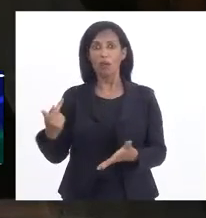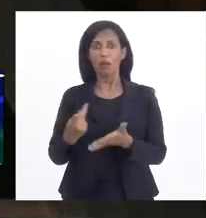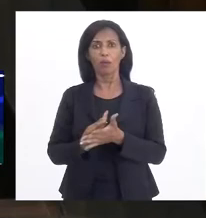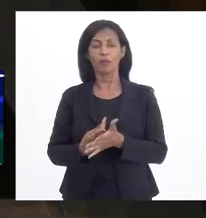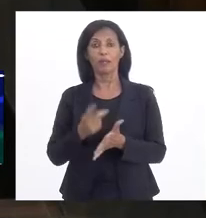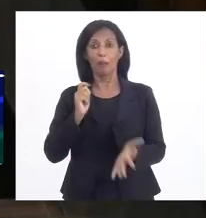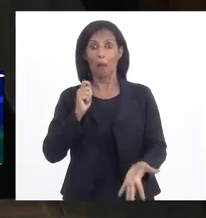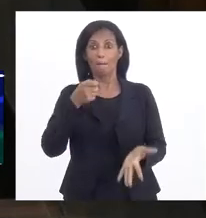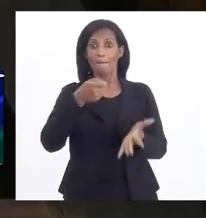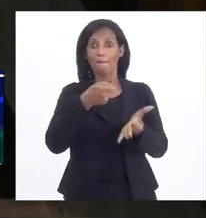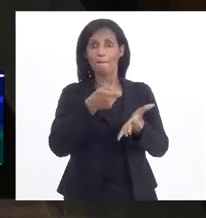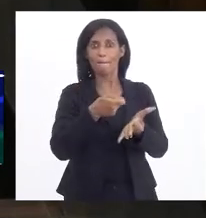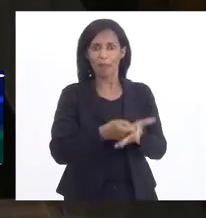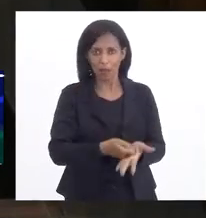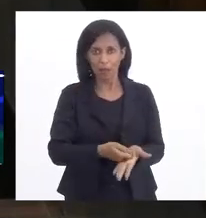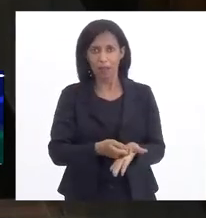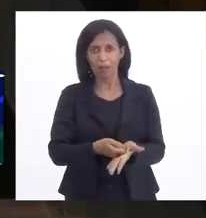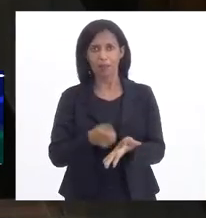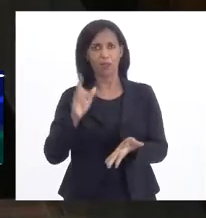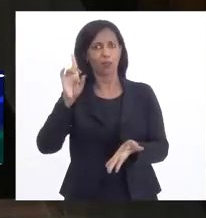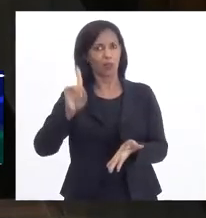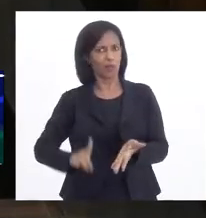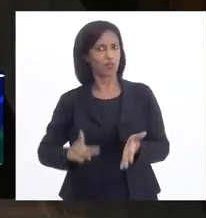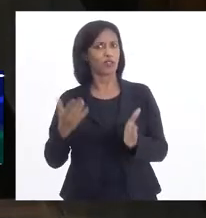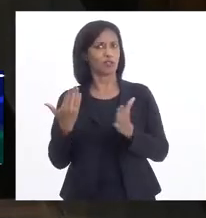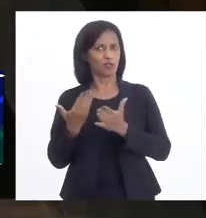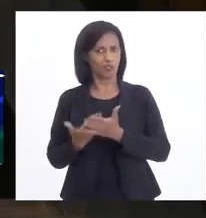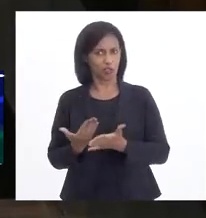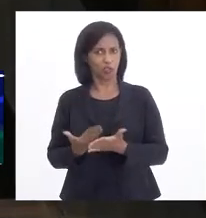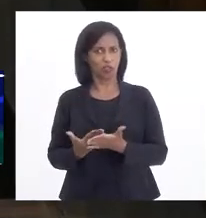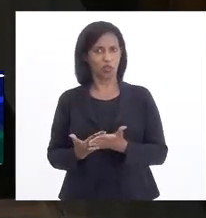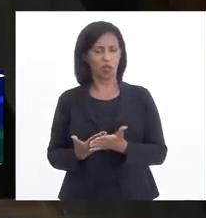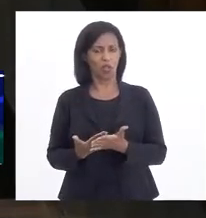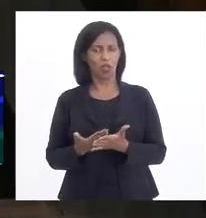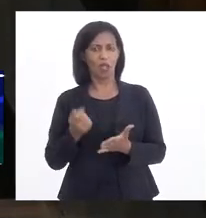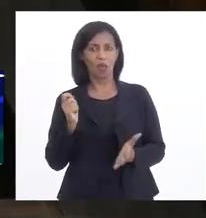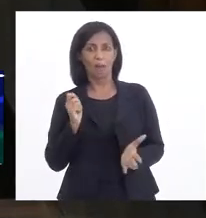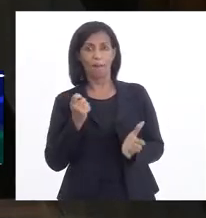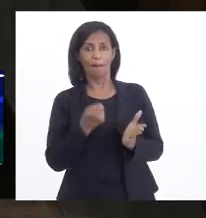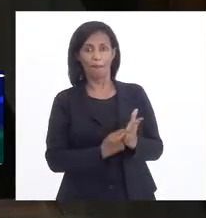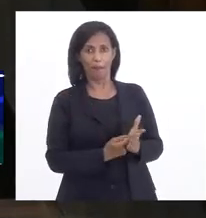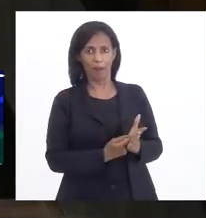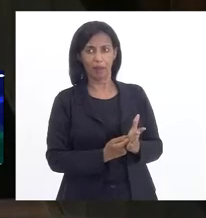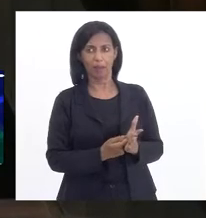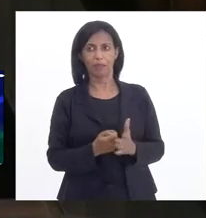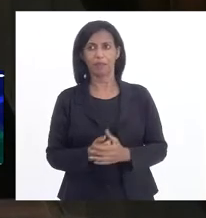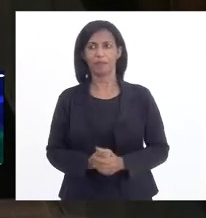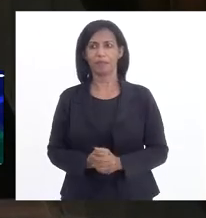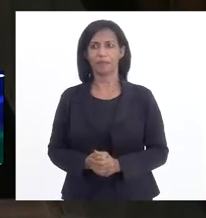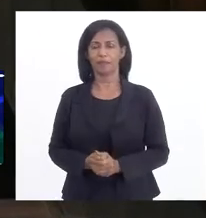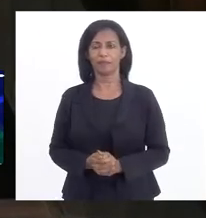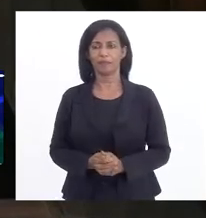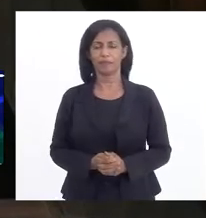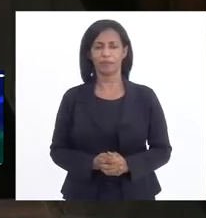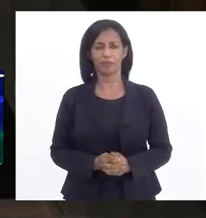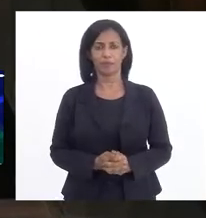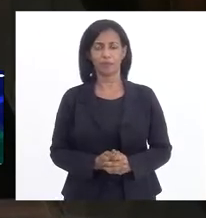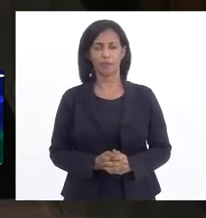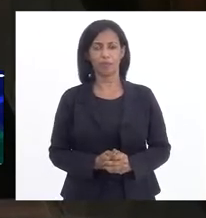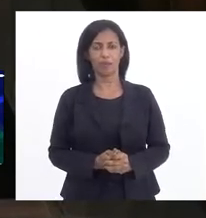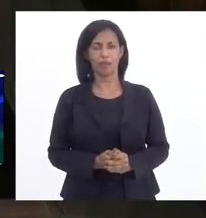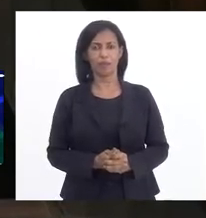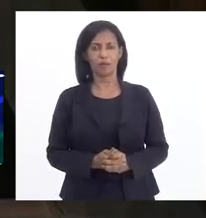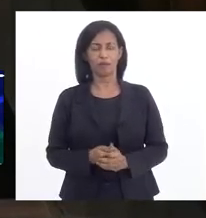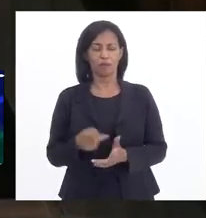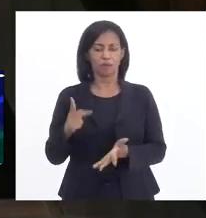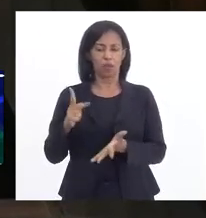o pagamento a ser feito pelas direções das escolas era um pagamento correspondente, né, ao fato